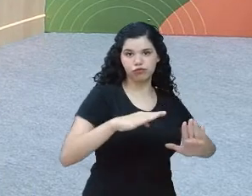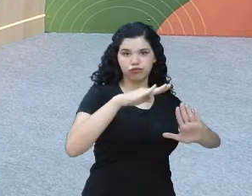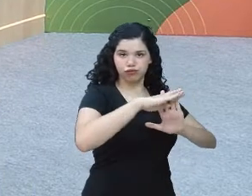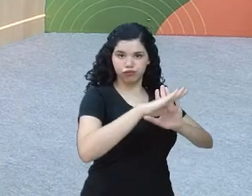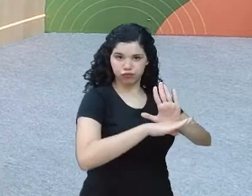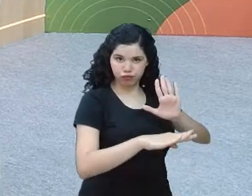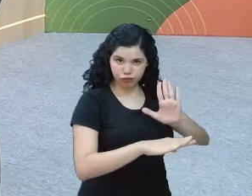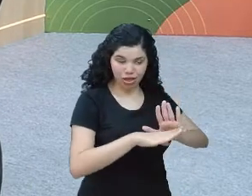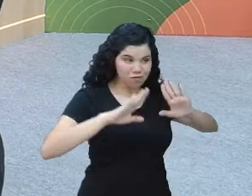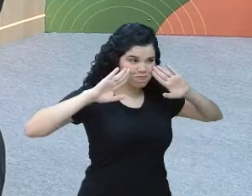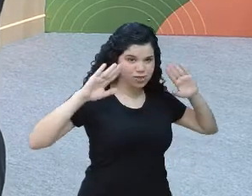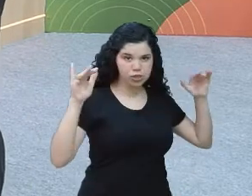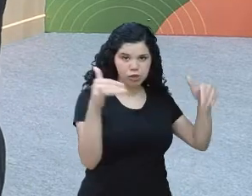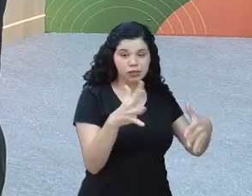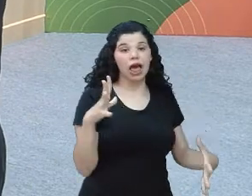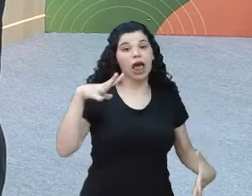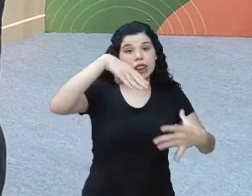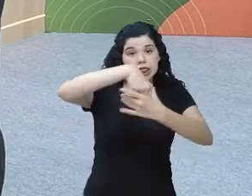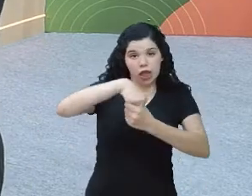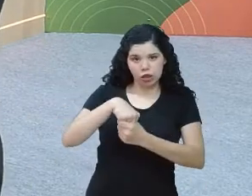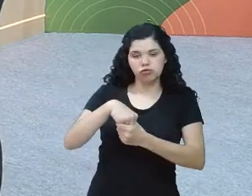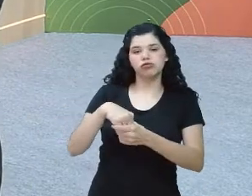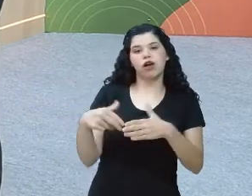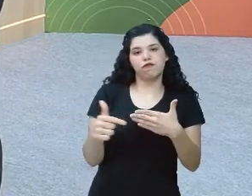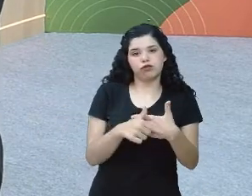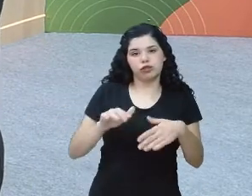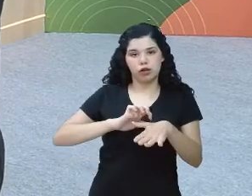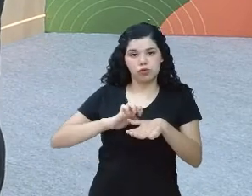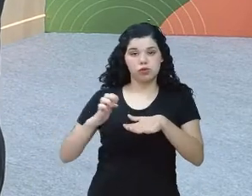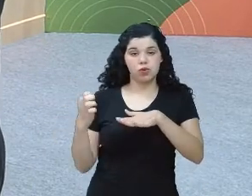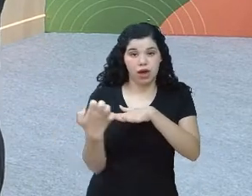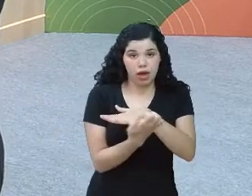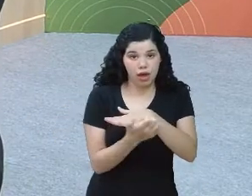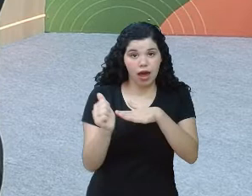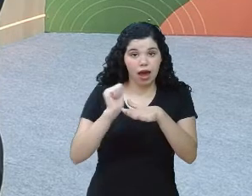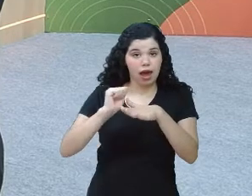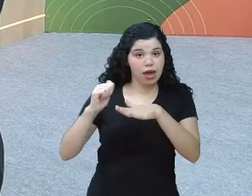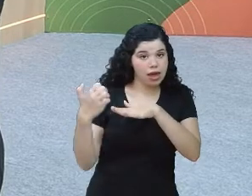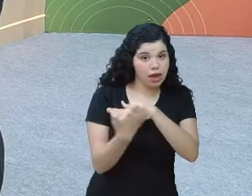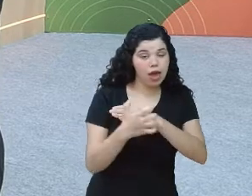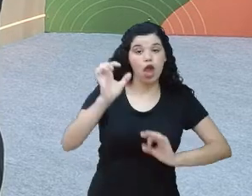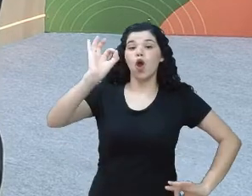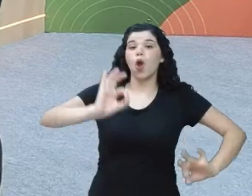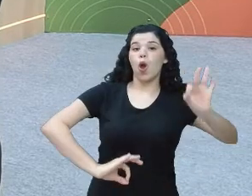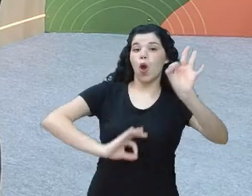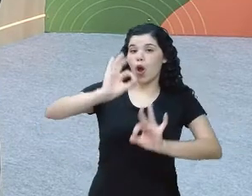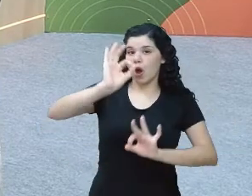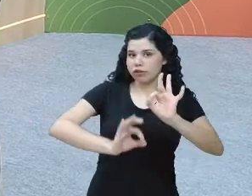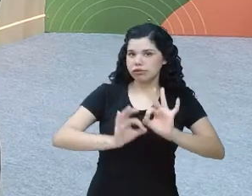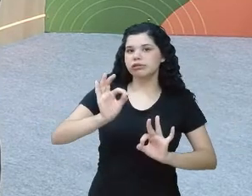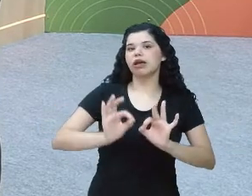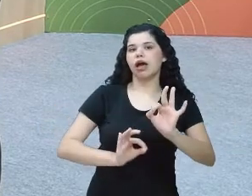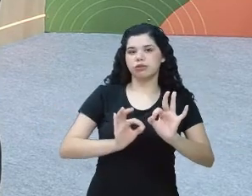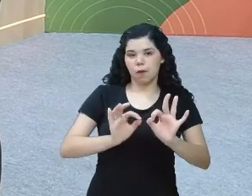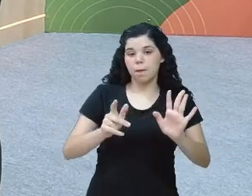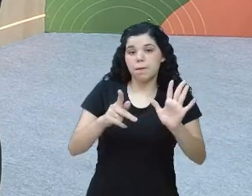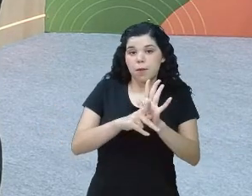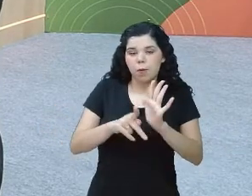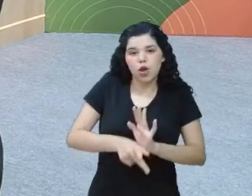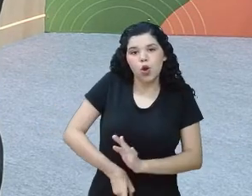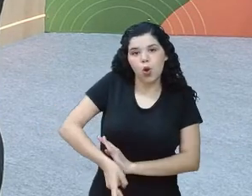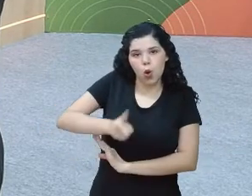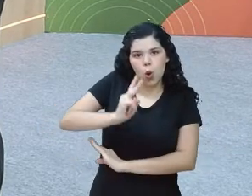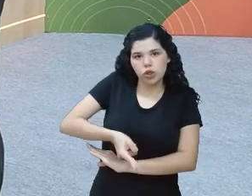parte do papel do AEE. Ele é responsável por organizar esse plano,